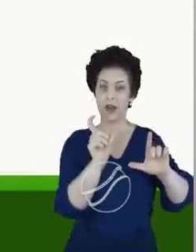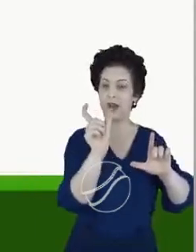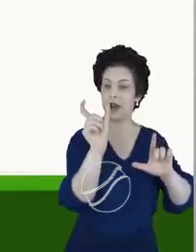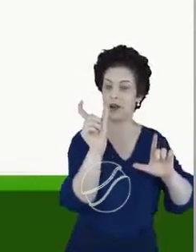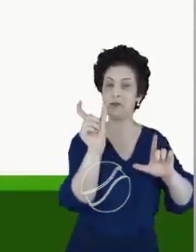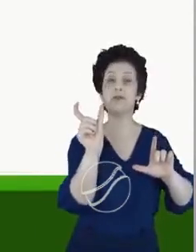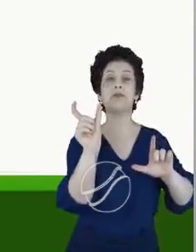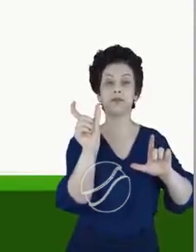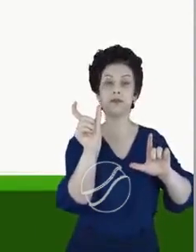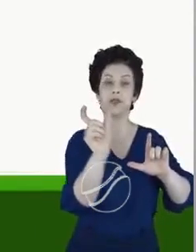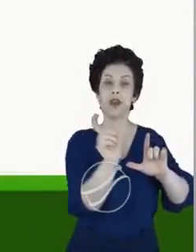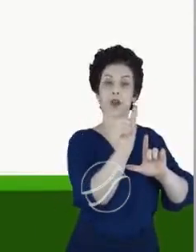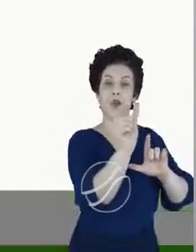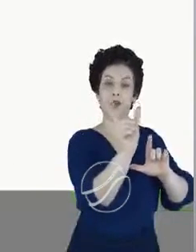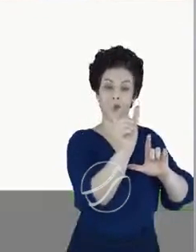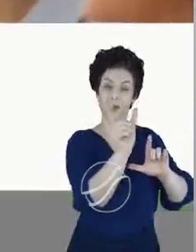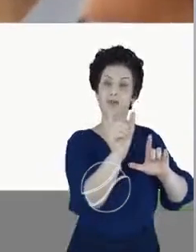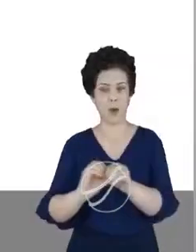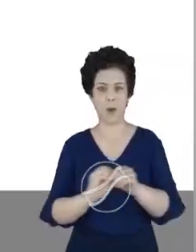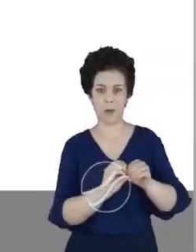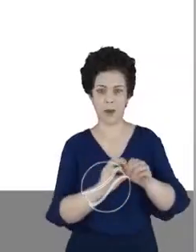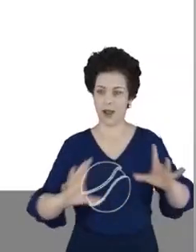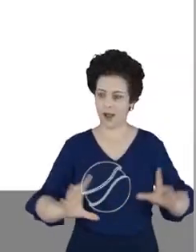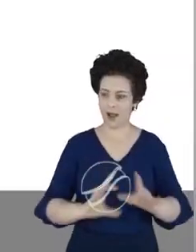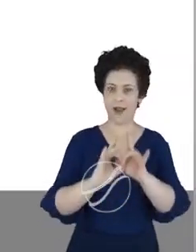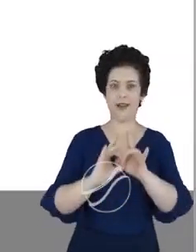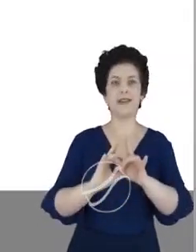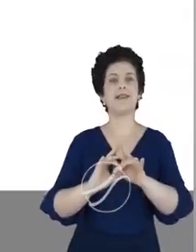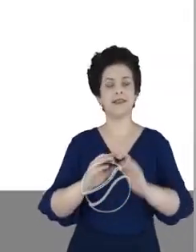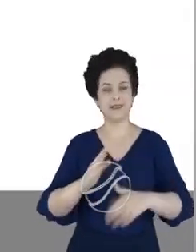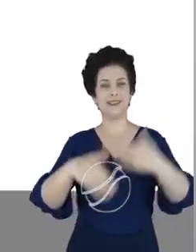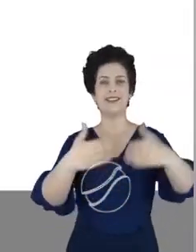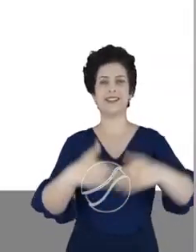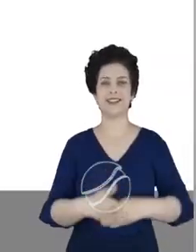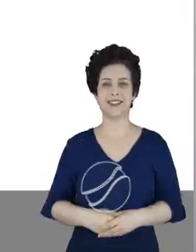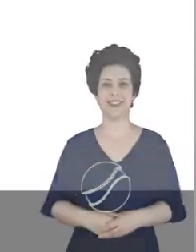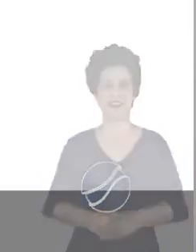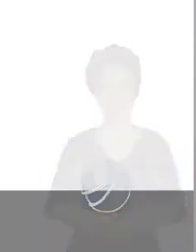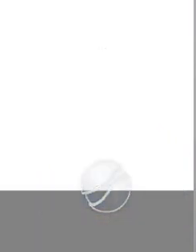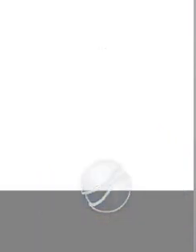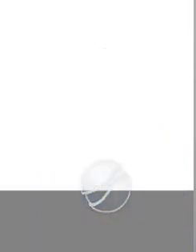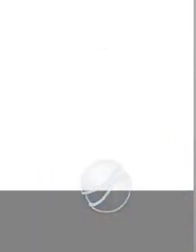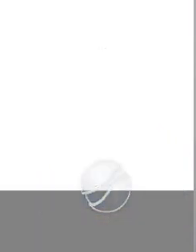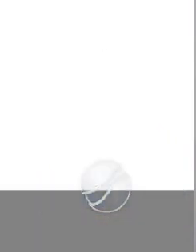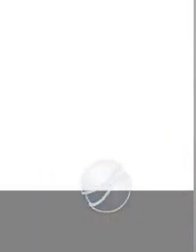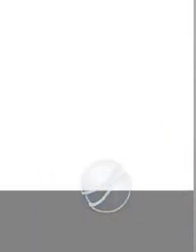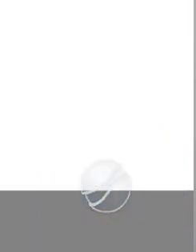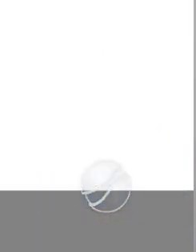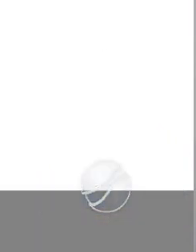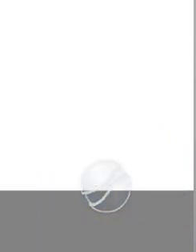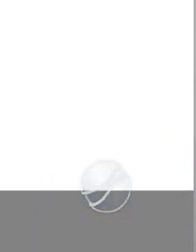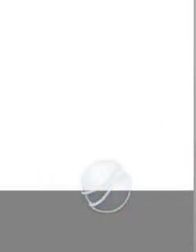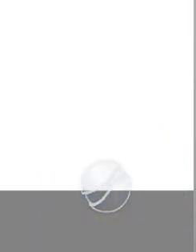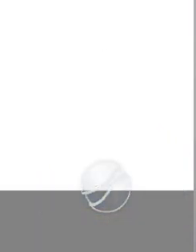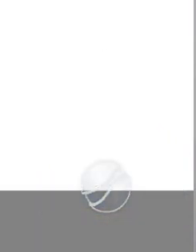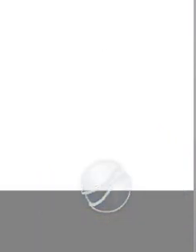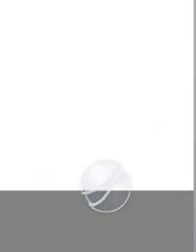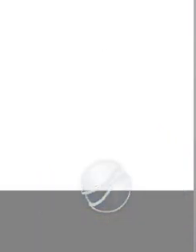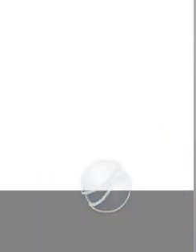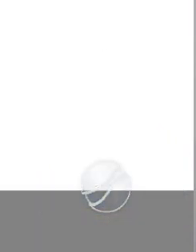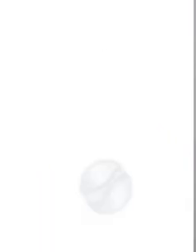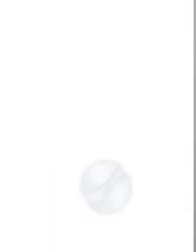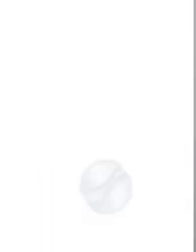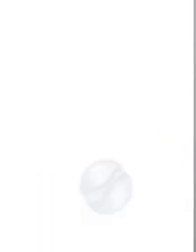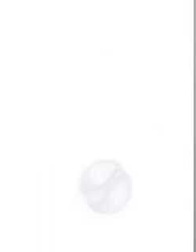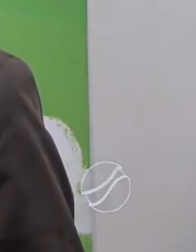municipais na escola CPU e também na pai então aqui é o maior programa de responsabilidade social do Sicredi a nível